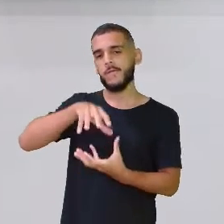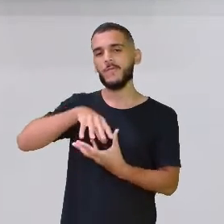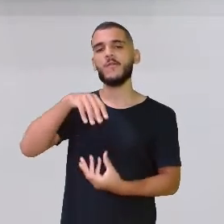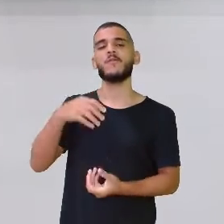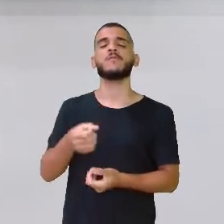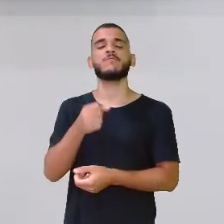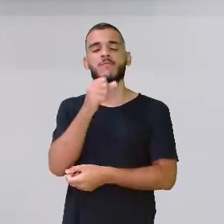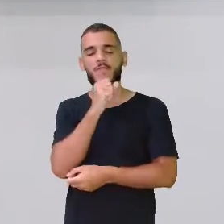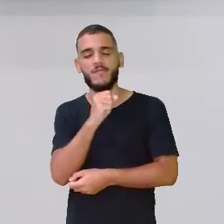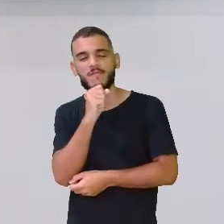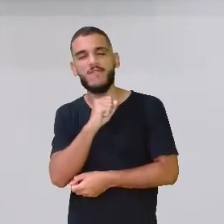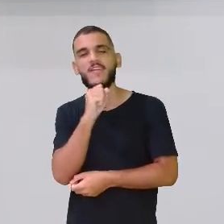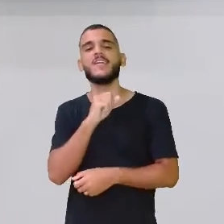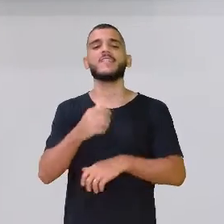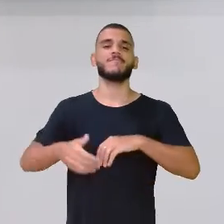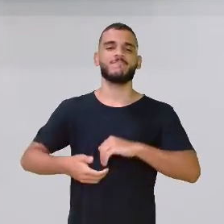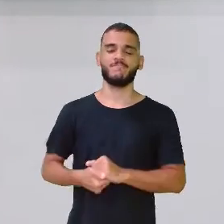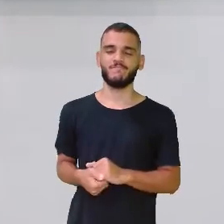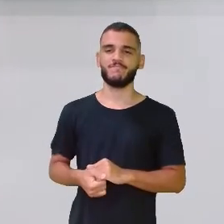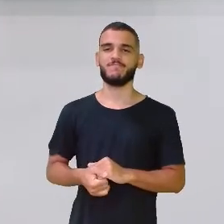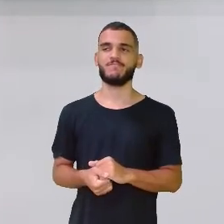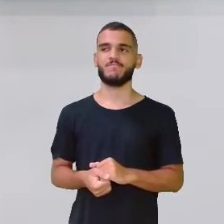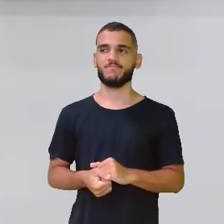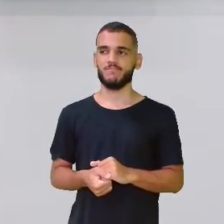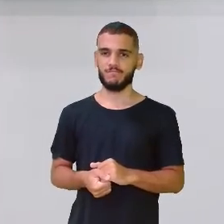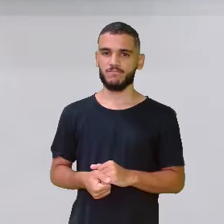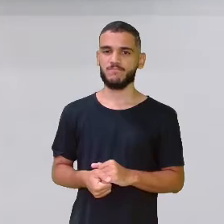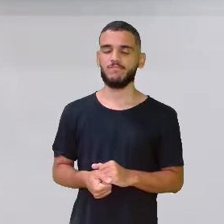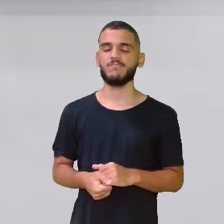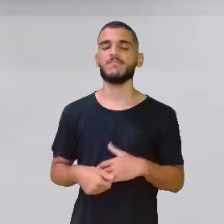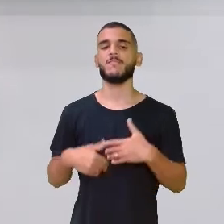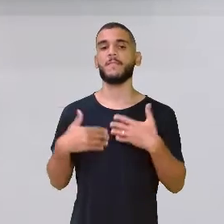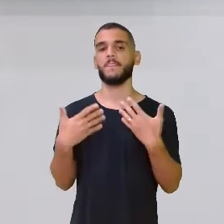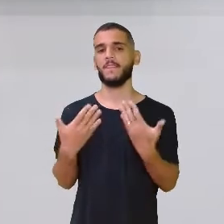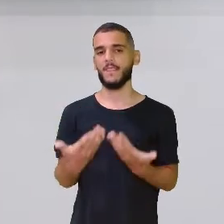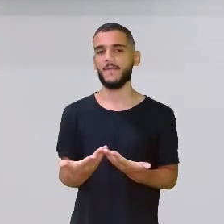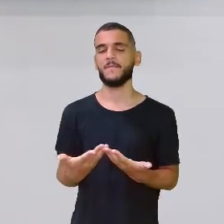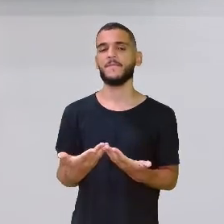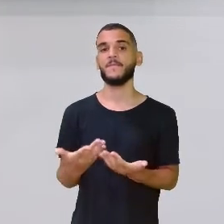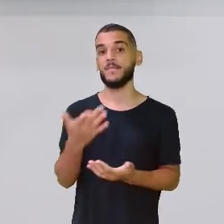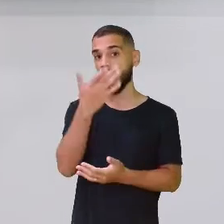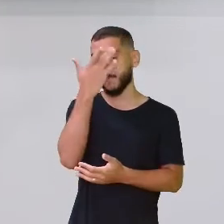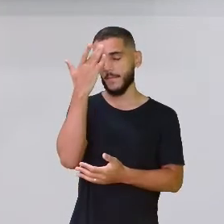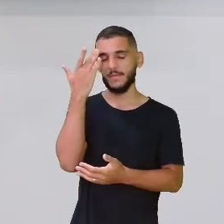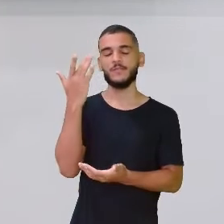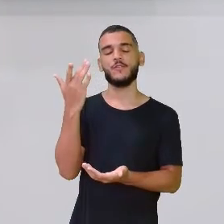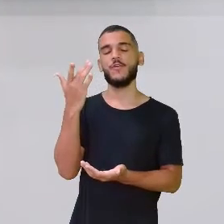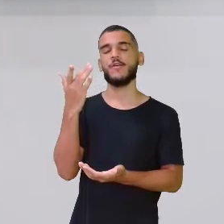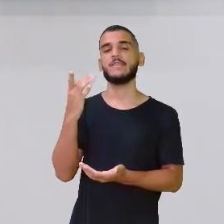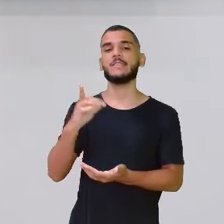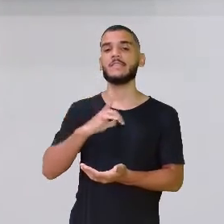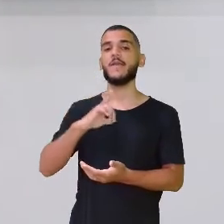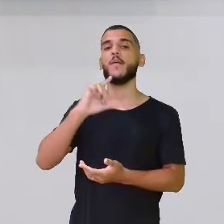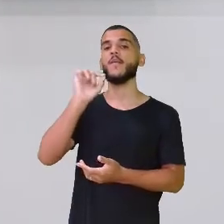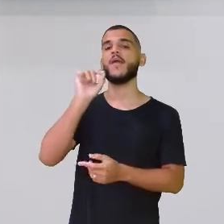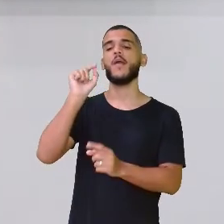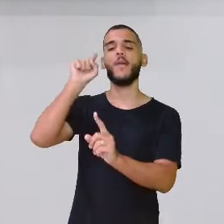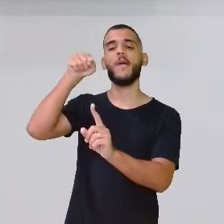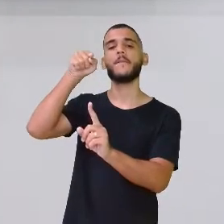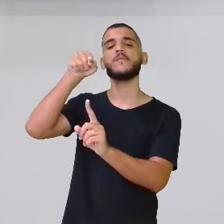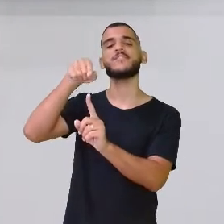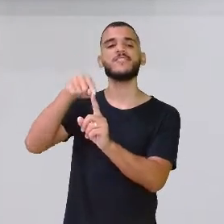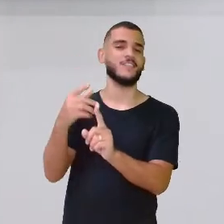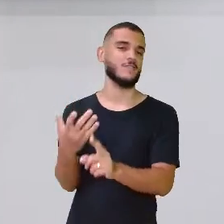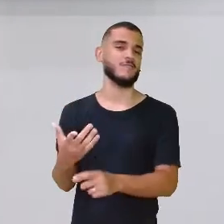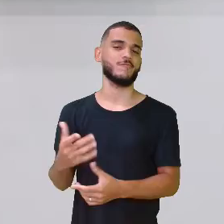idade mais avançada, que pessoas têm de chegar. O ideal, a